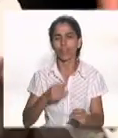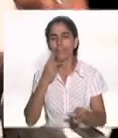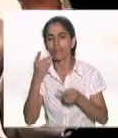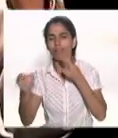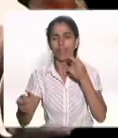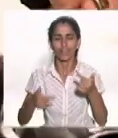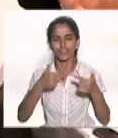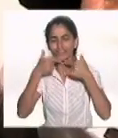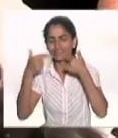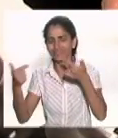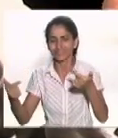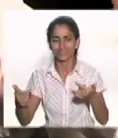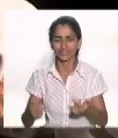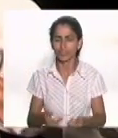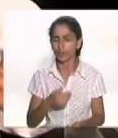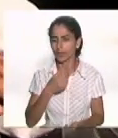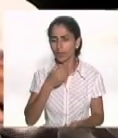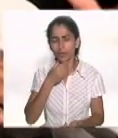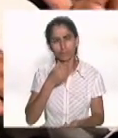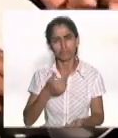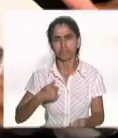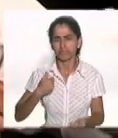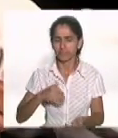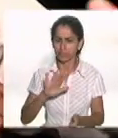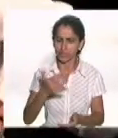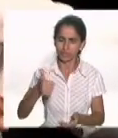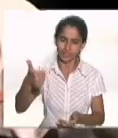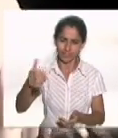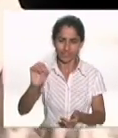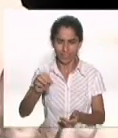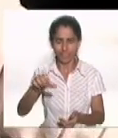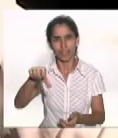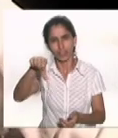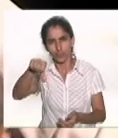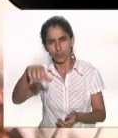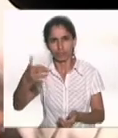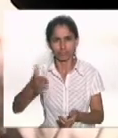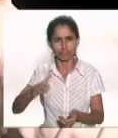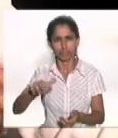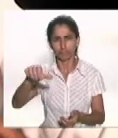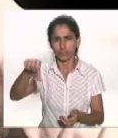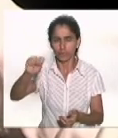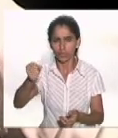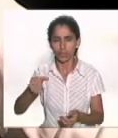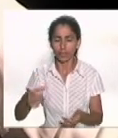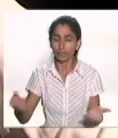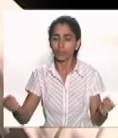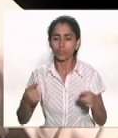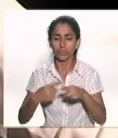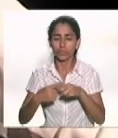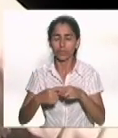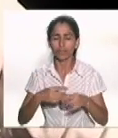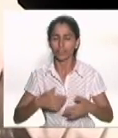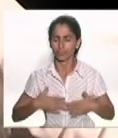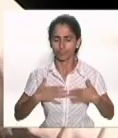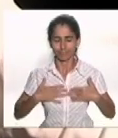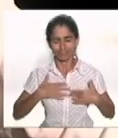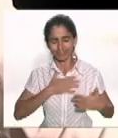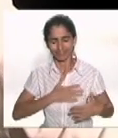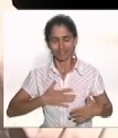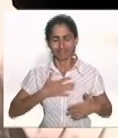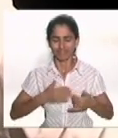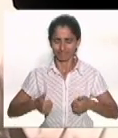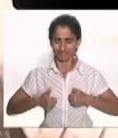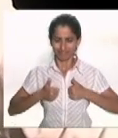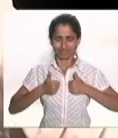falava com todo mundo. Em 10, 8, 9. Quer dizer, então o motivo é de muito